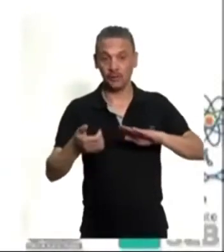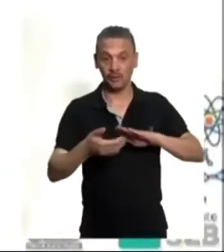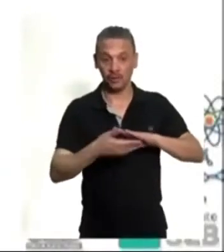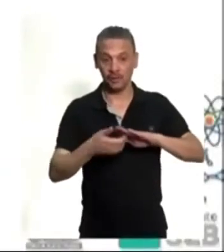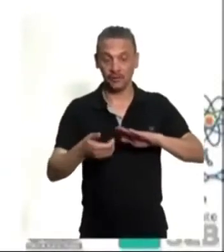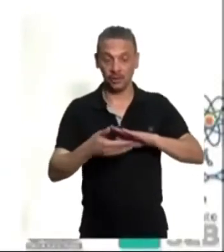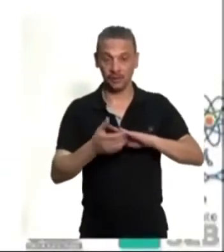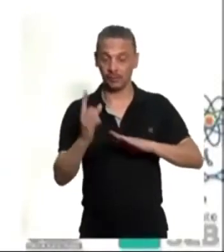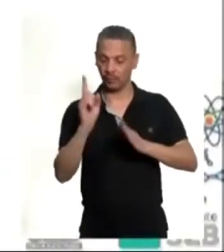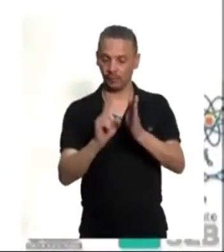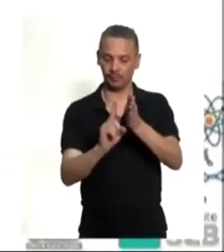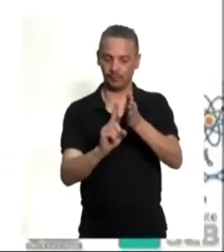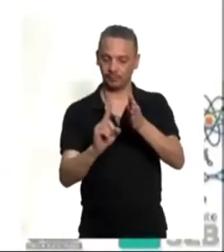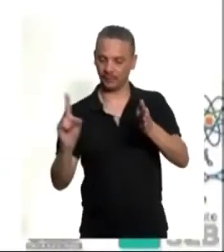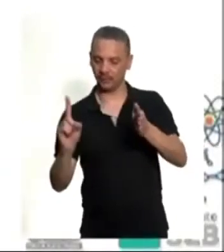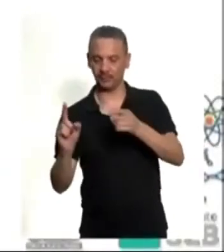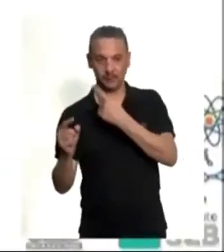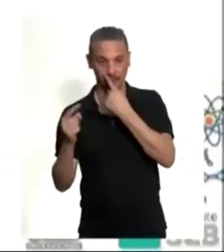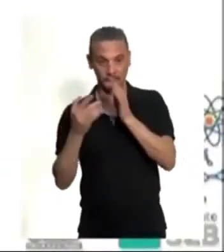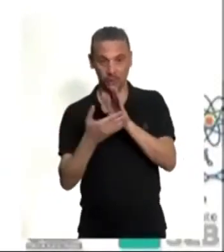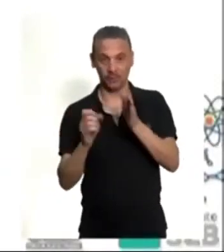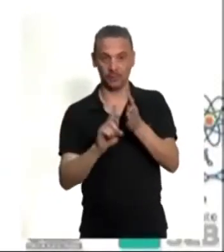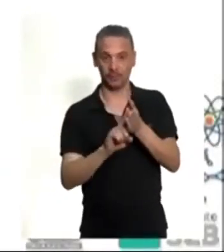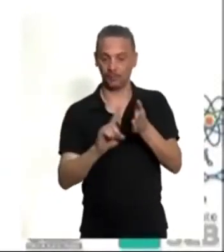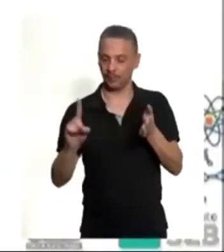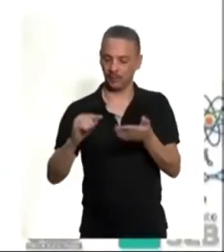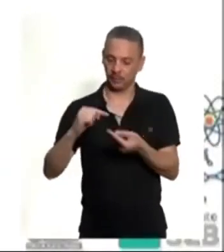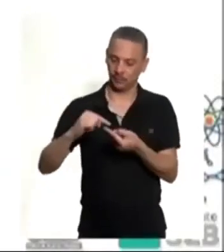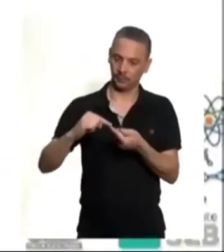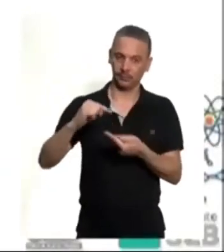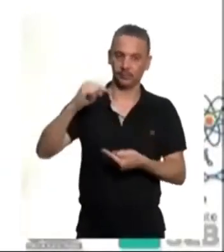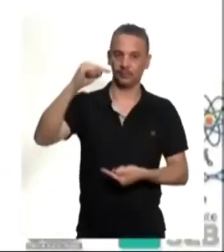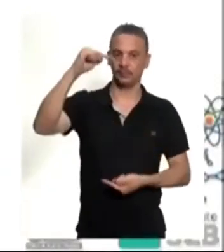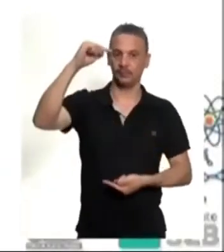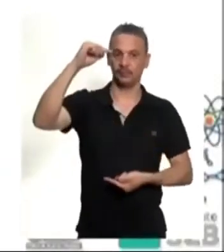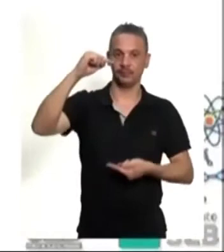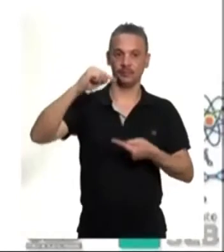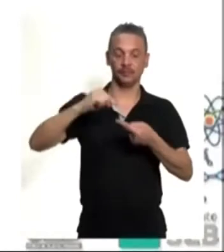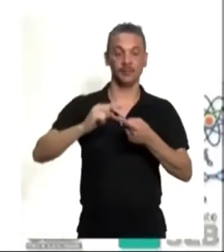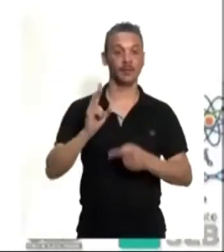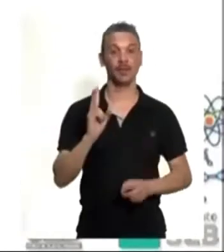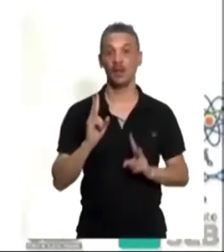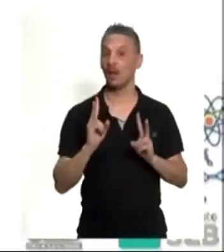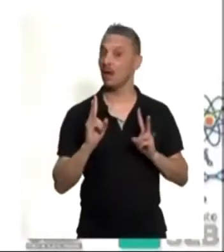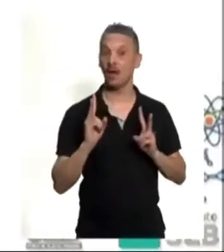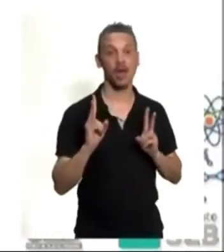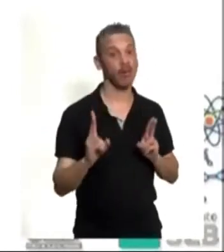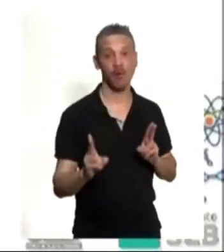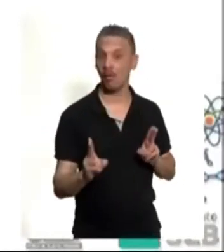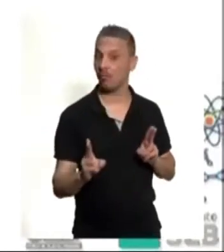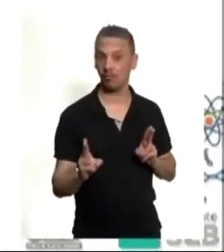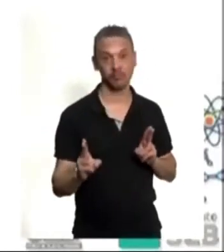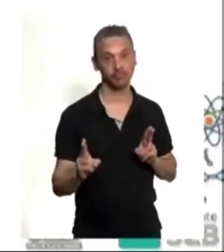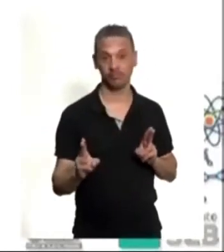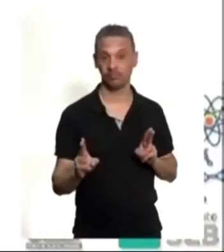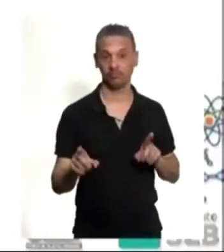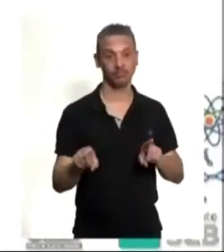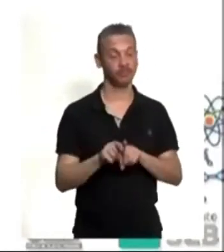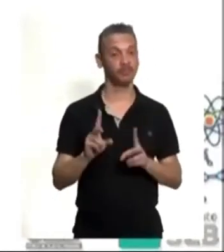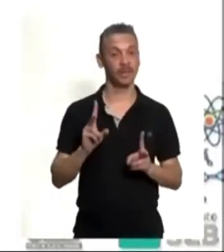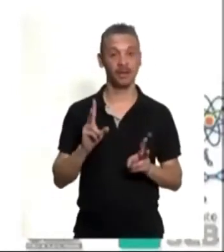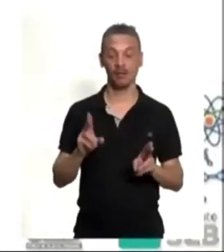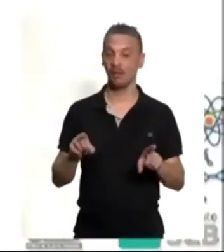laterais dessa caixa, observe que a distância entre as bases é exatamente igual à altura dessa